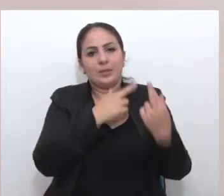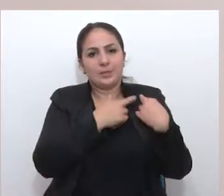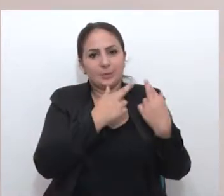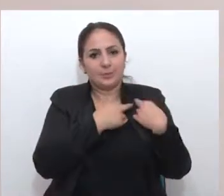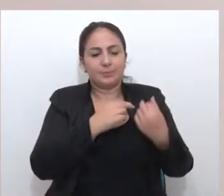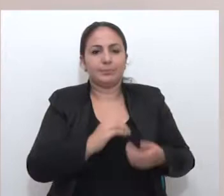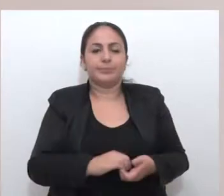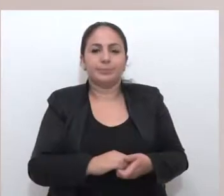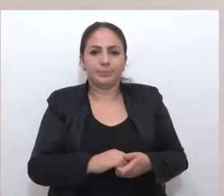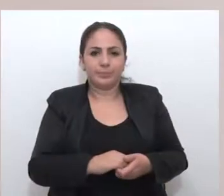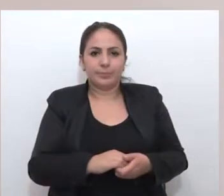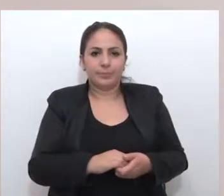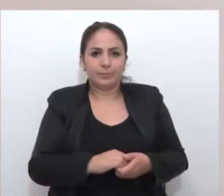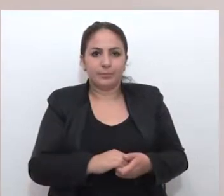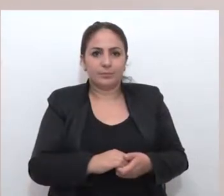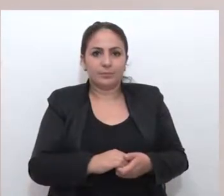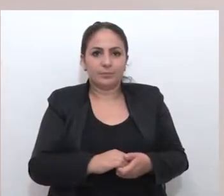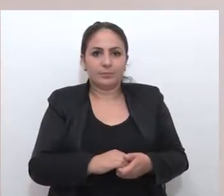extrema responsabilidade, né?